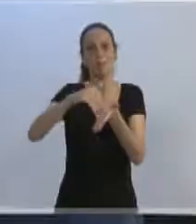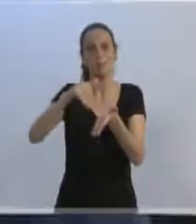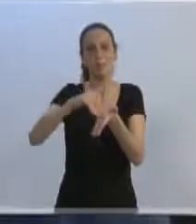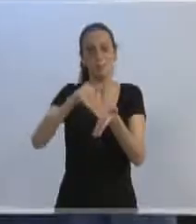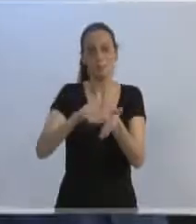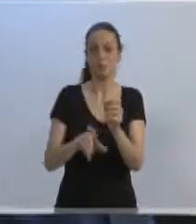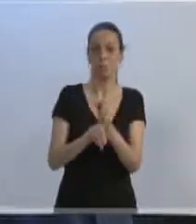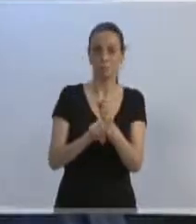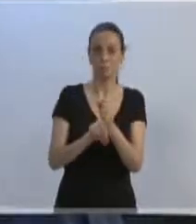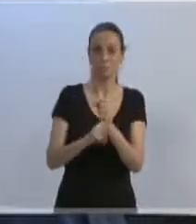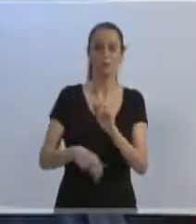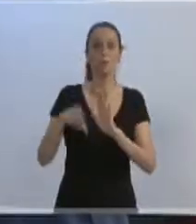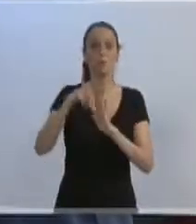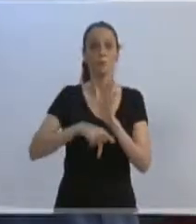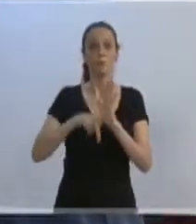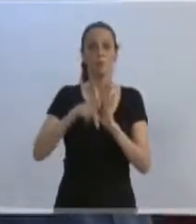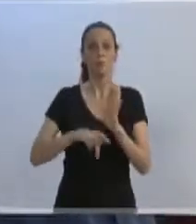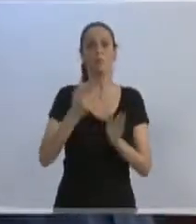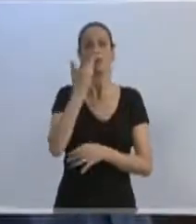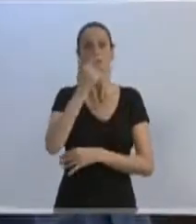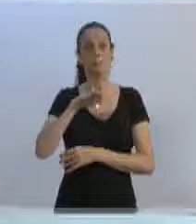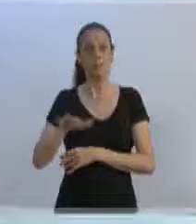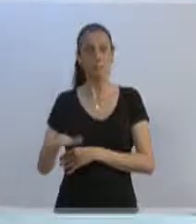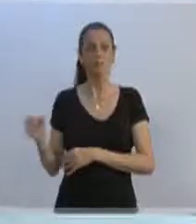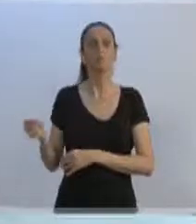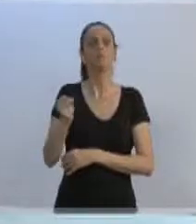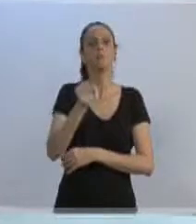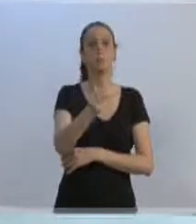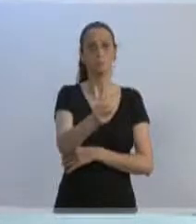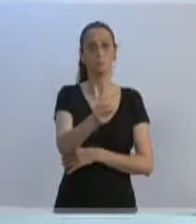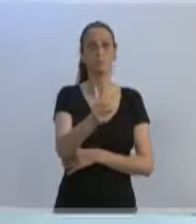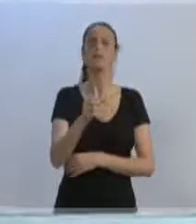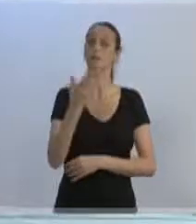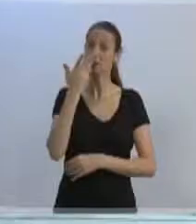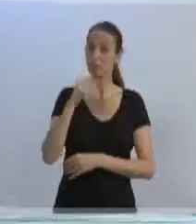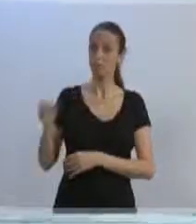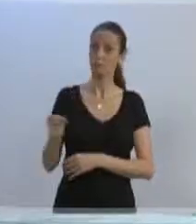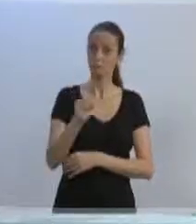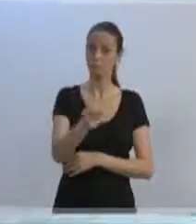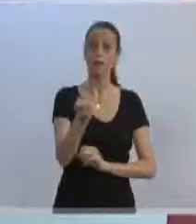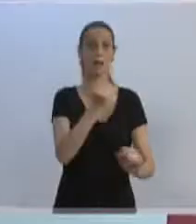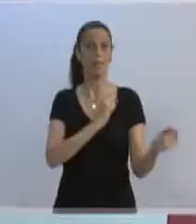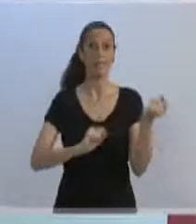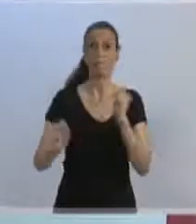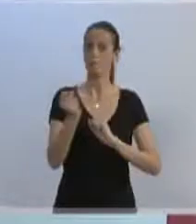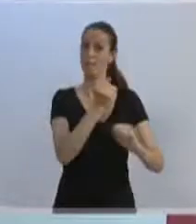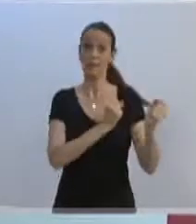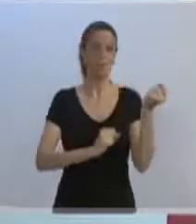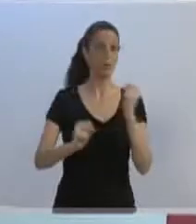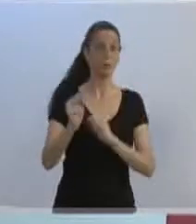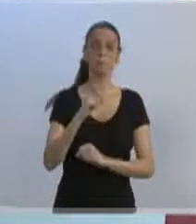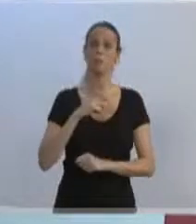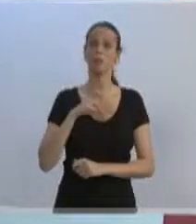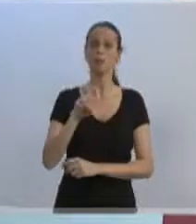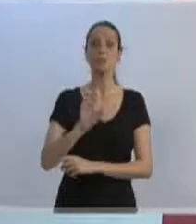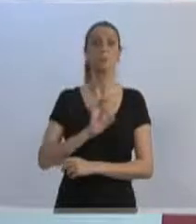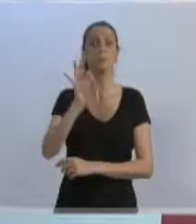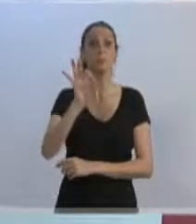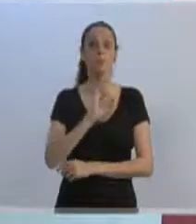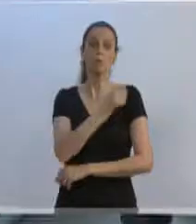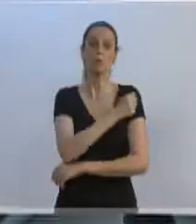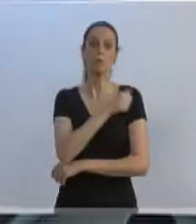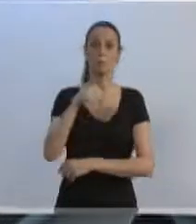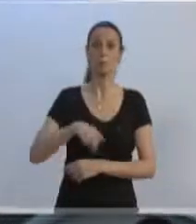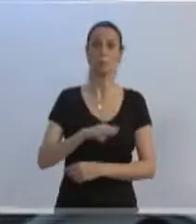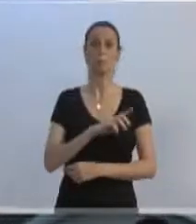o projeto para kleber essas crianças jovino que tem esse problema de interatividade são cinco por cento dos alunos de